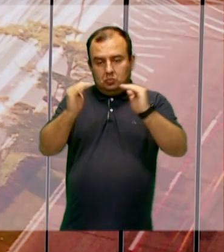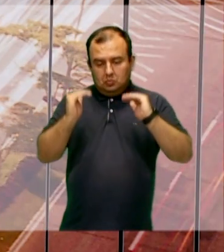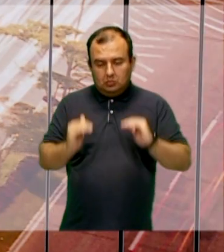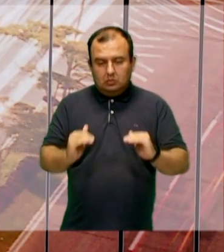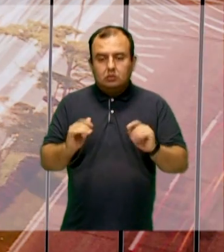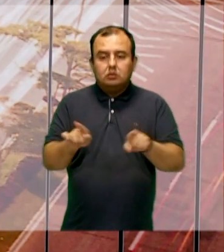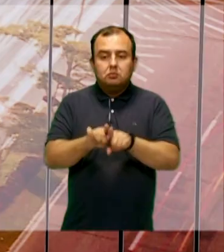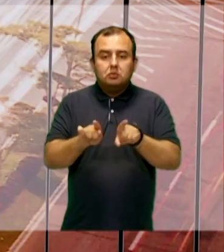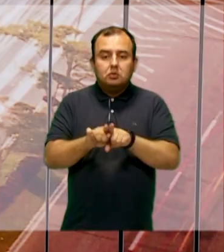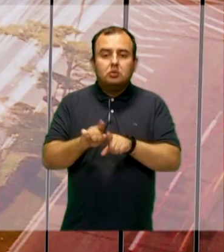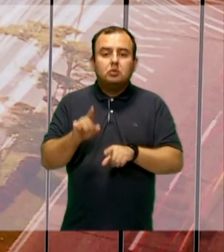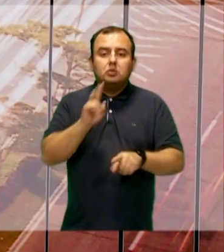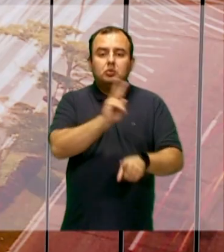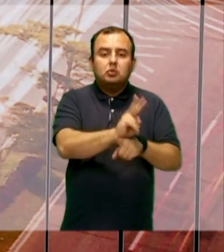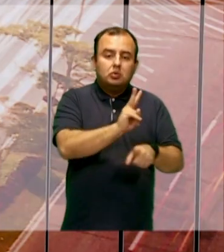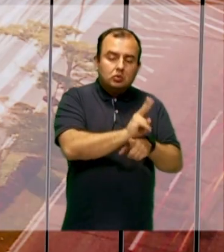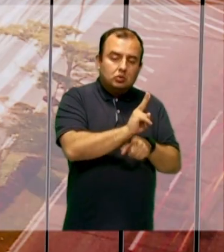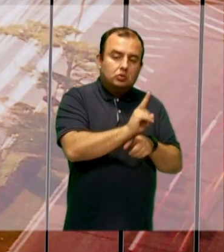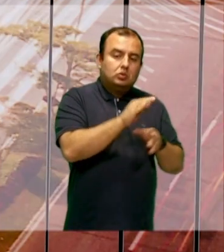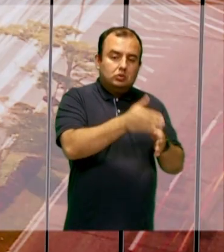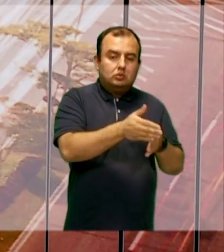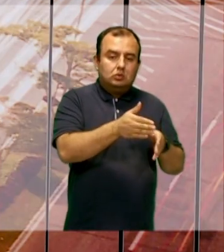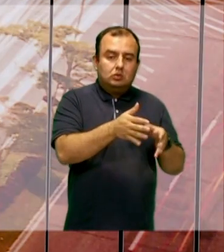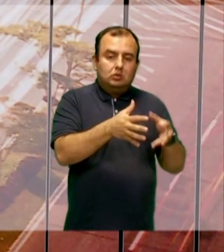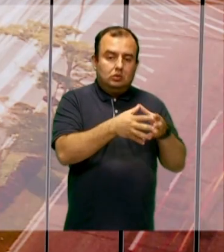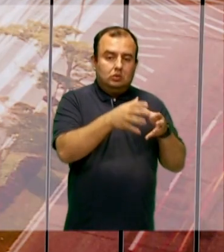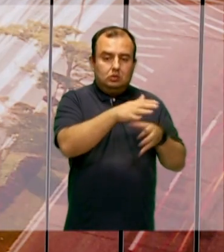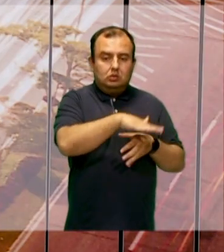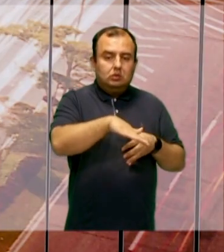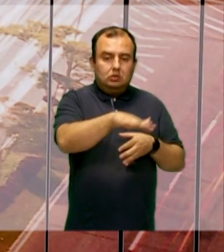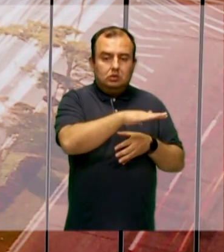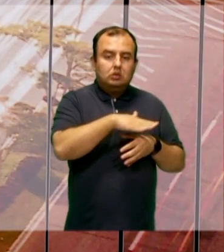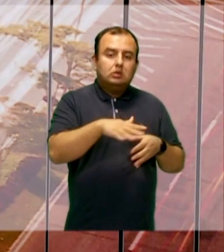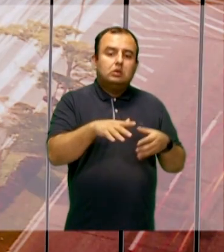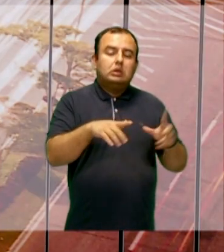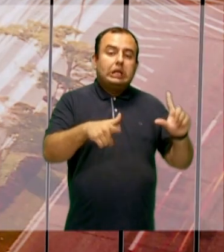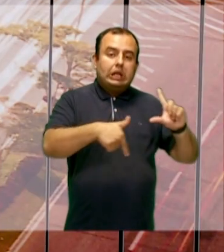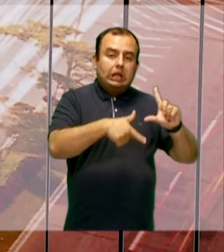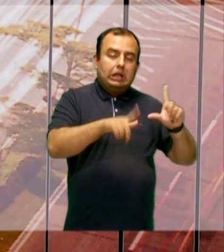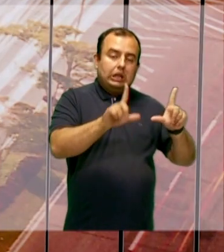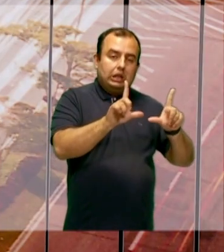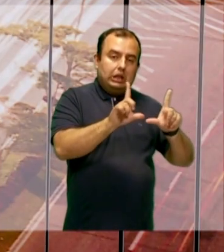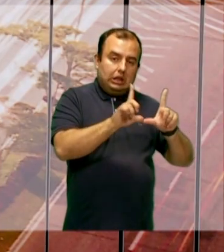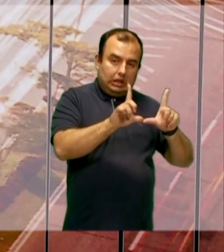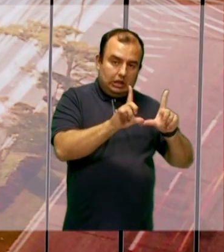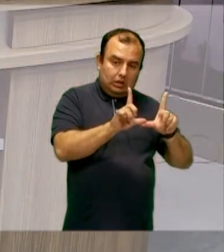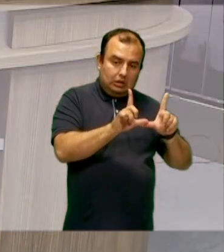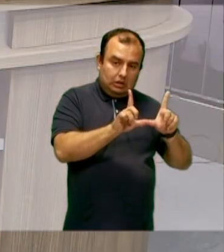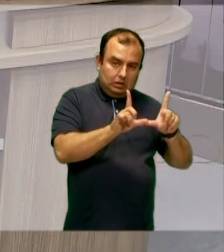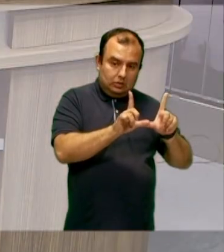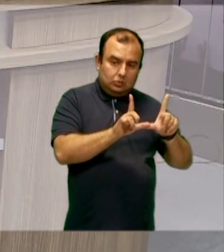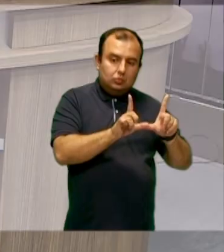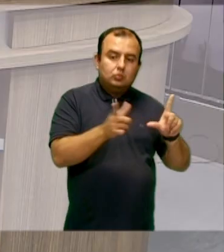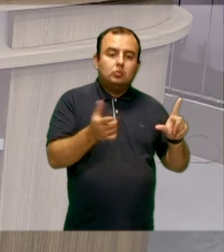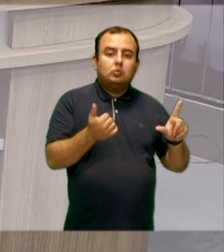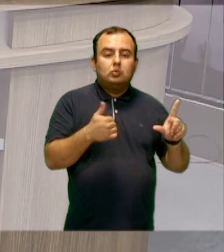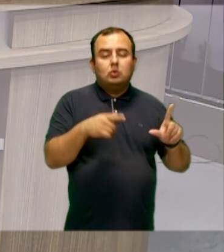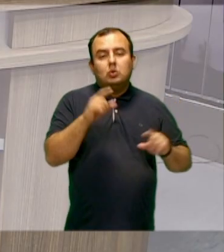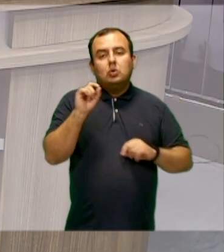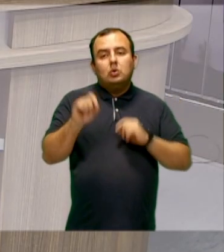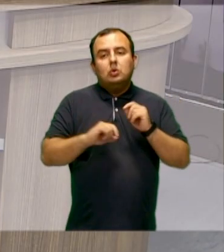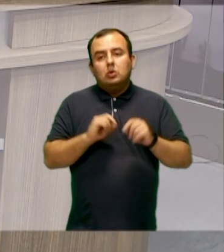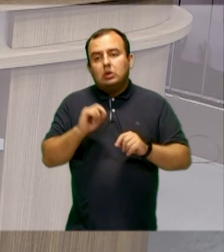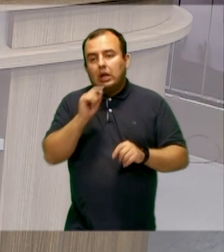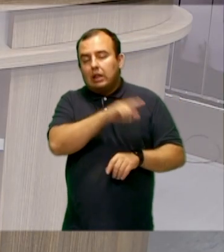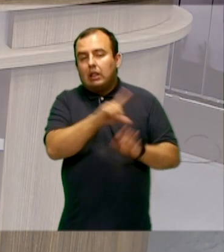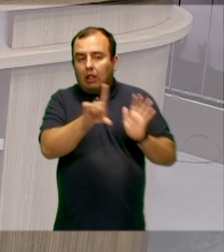exemplo, porque um vai cuidar especificamente da parte legalística da coisa, que é o que diz na letra